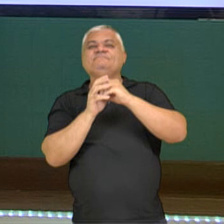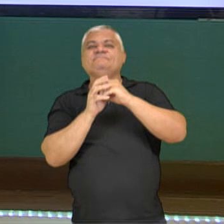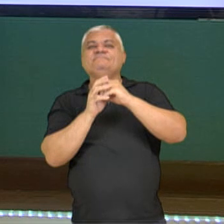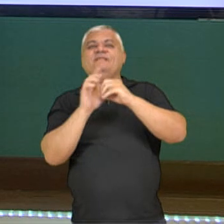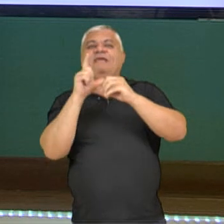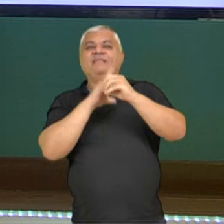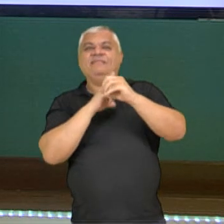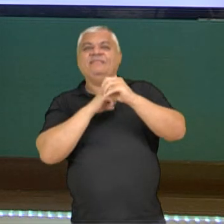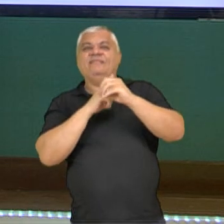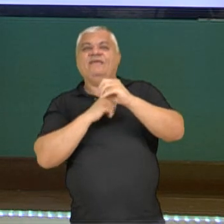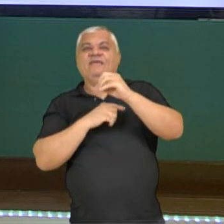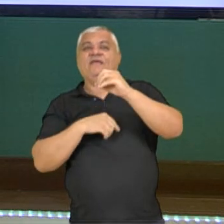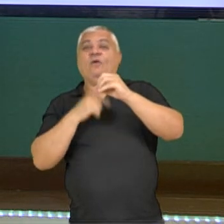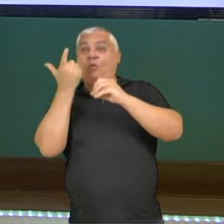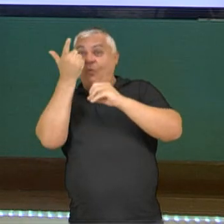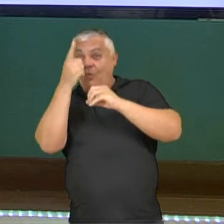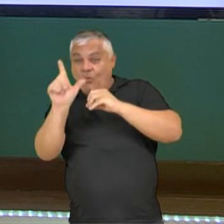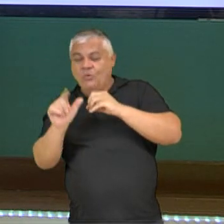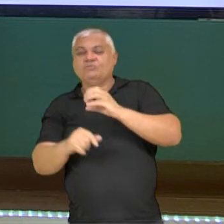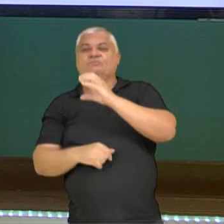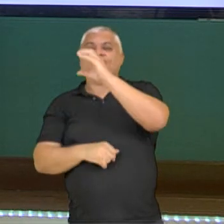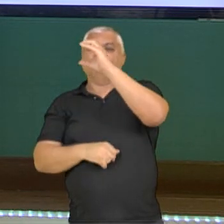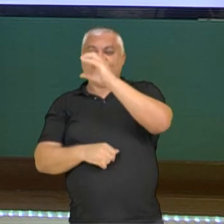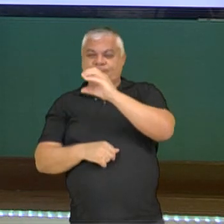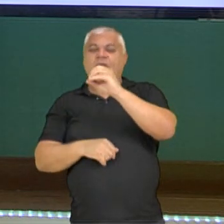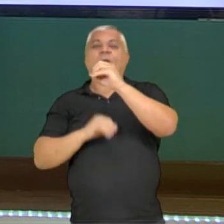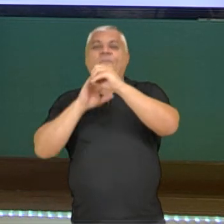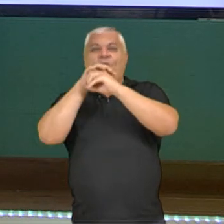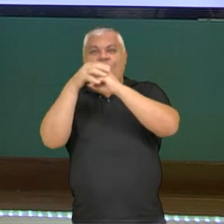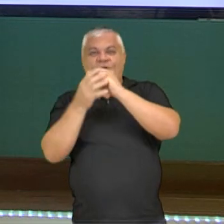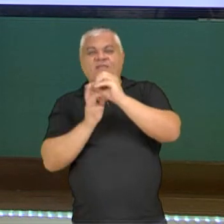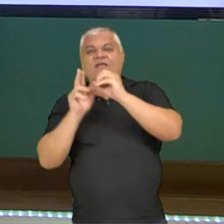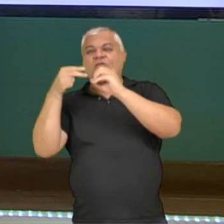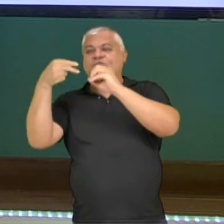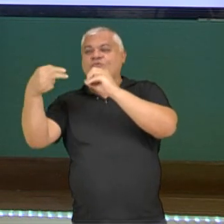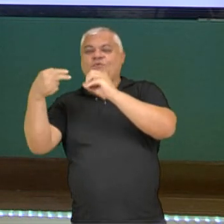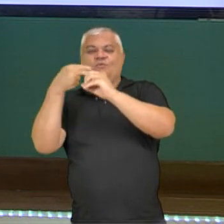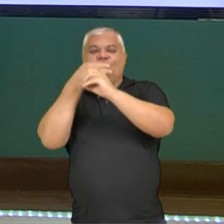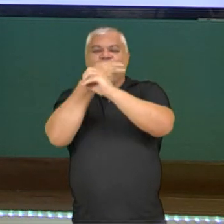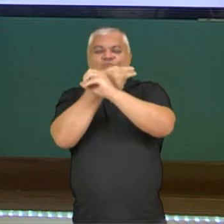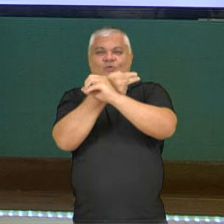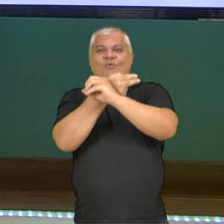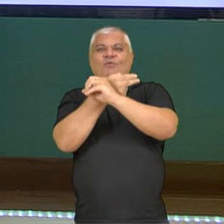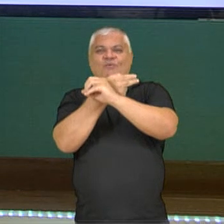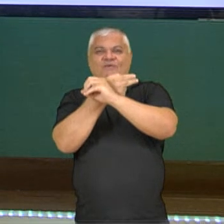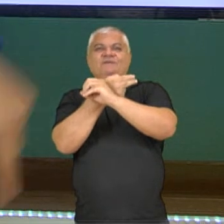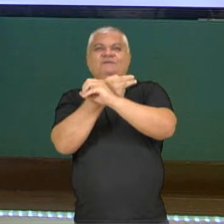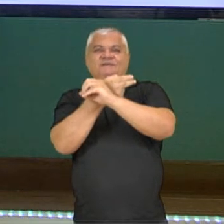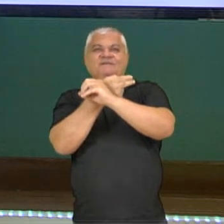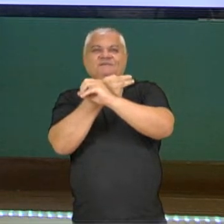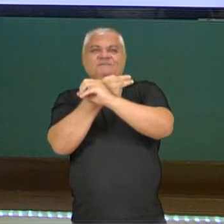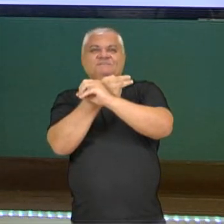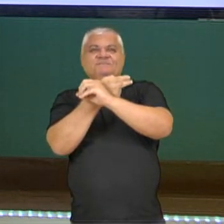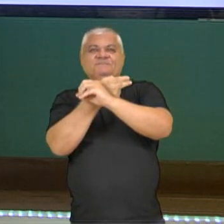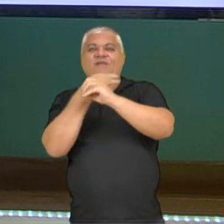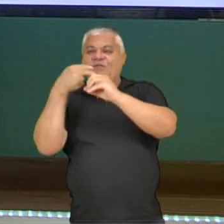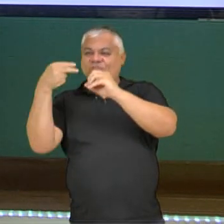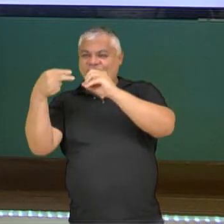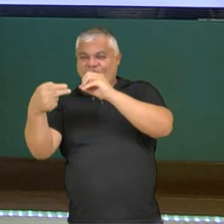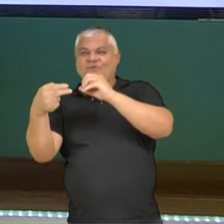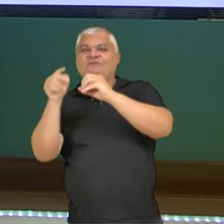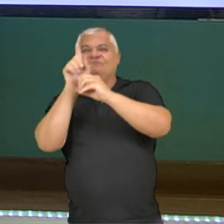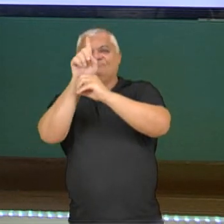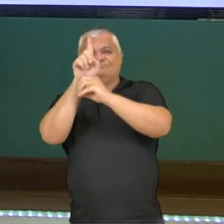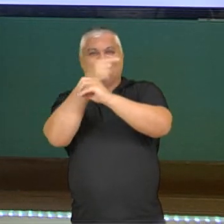terá aqui, então, outra situação, uma outra bolinha com 2 palitinhos espetados junto, dois palitinhos